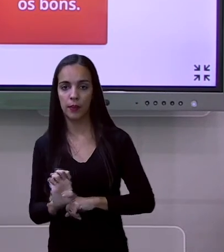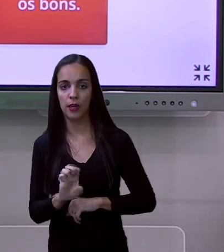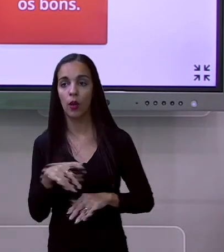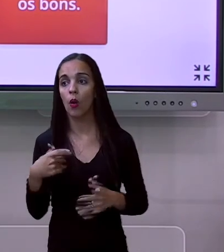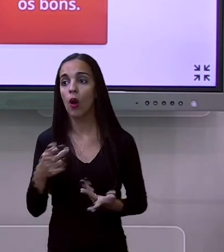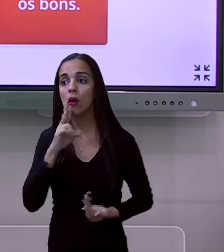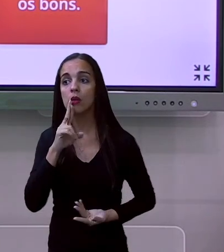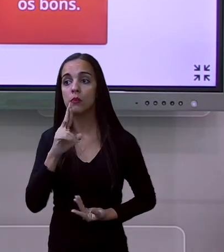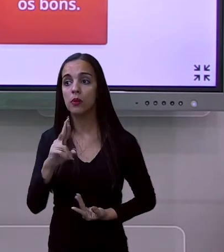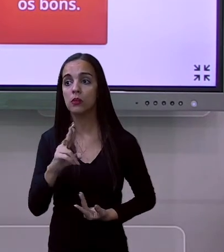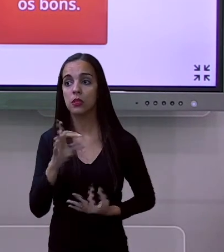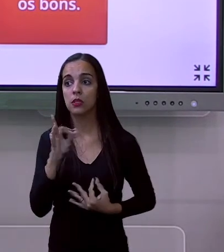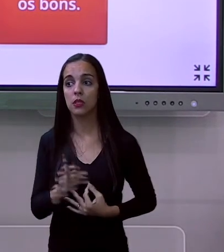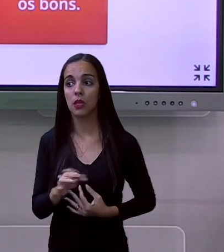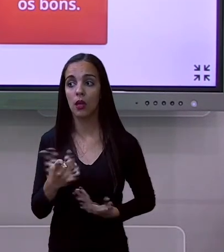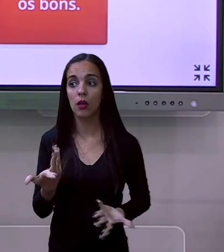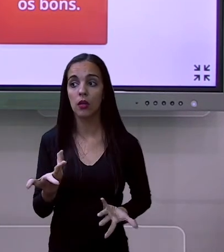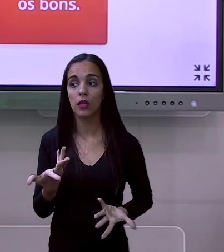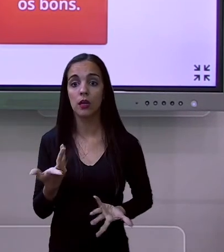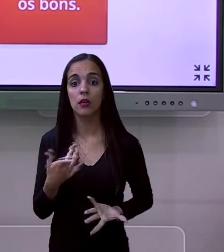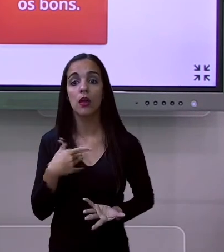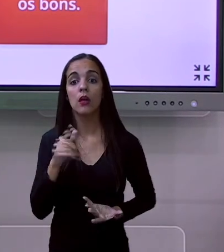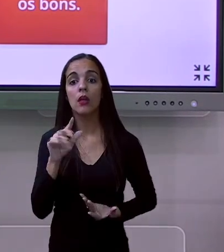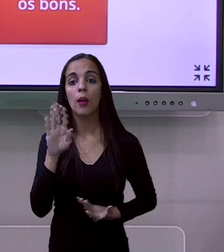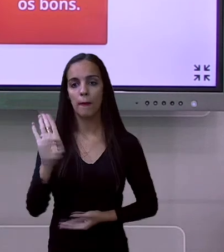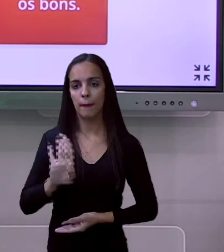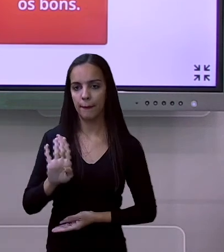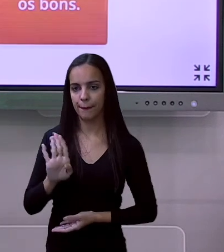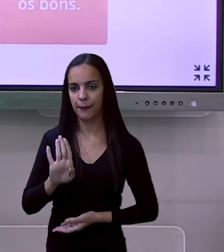Então, a resposta correta é a letra